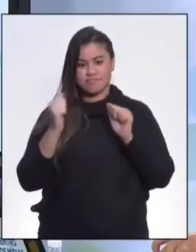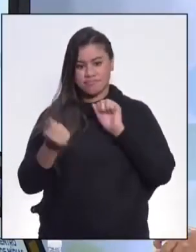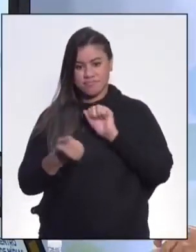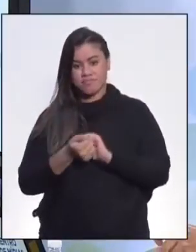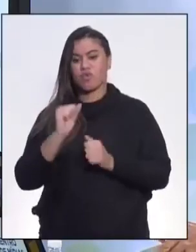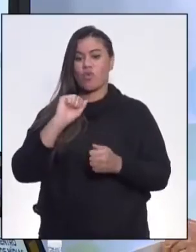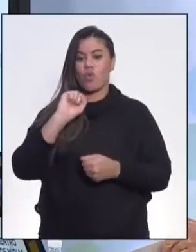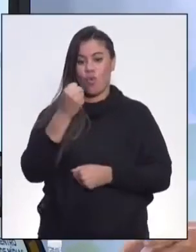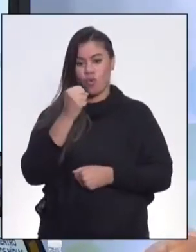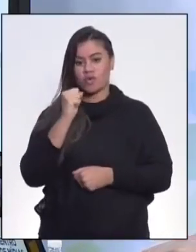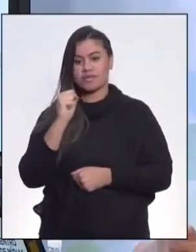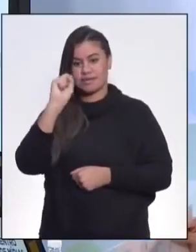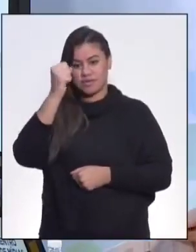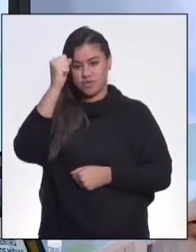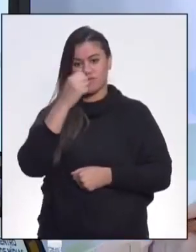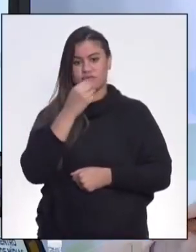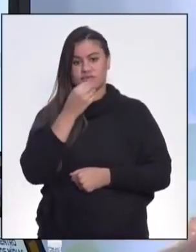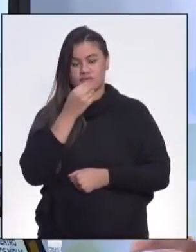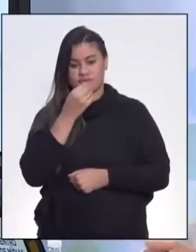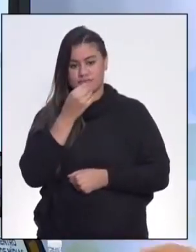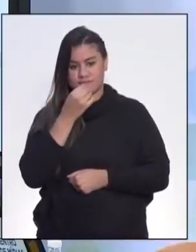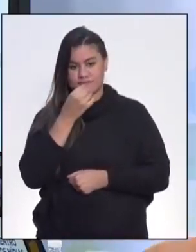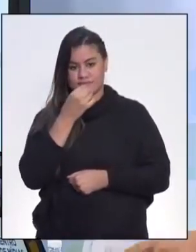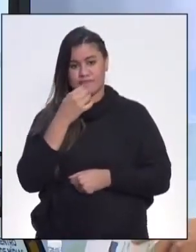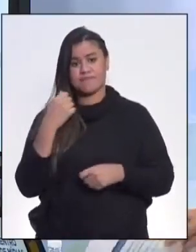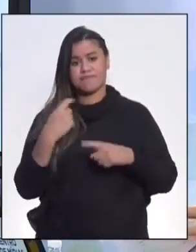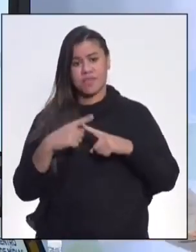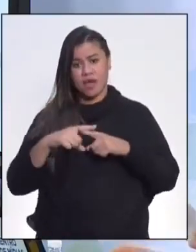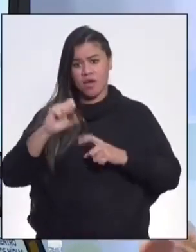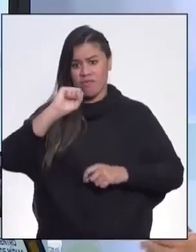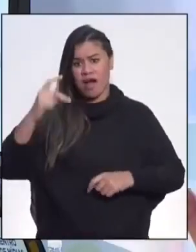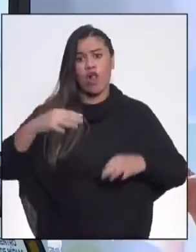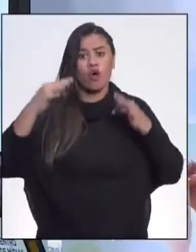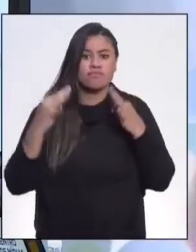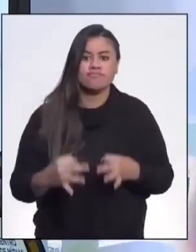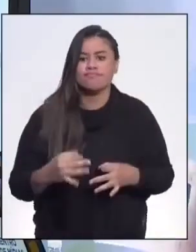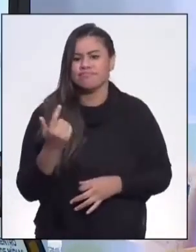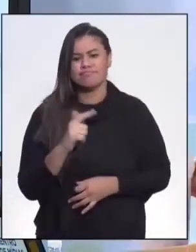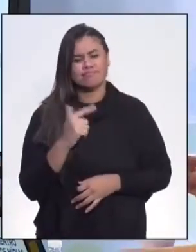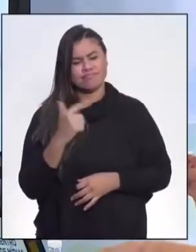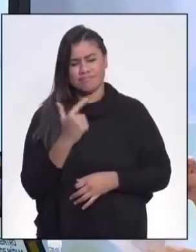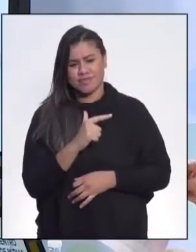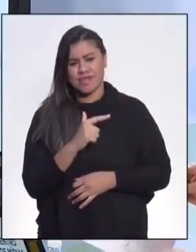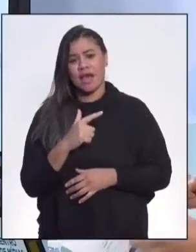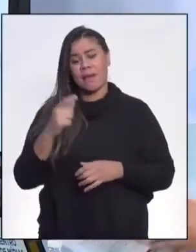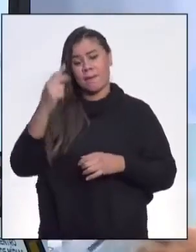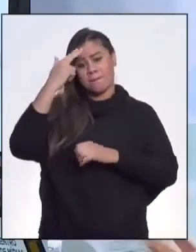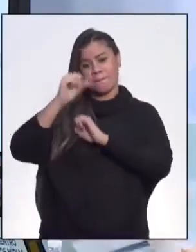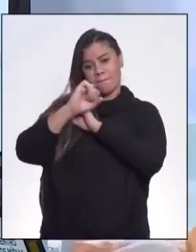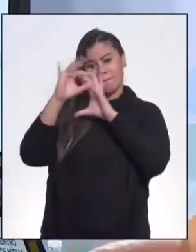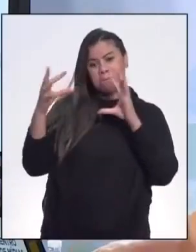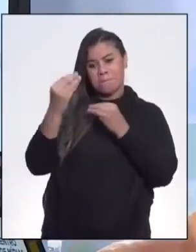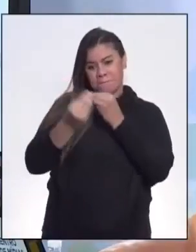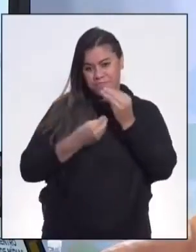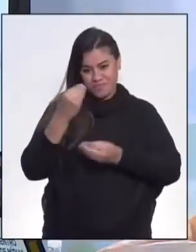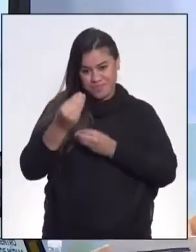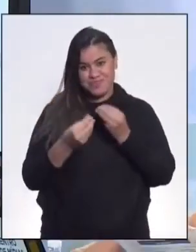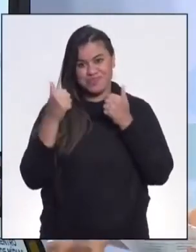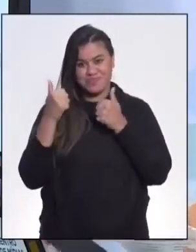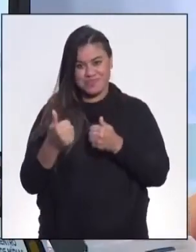8 em 8, porque isso é um esboço. Quando a gente fala em esboço, não é um valor, certinho. É para imaginar como seria a nossa figura. Tudo